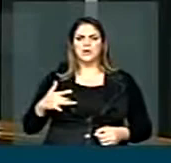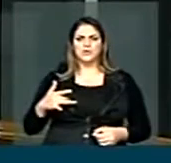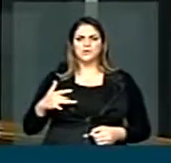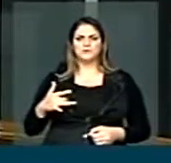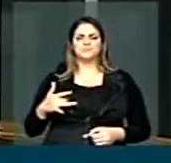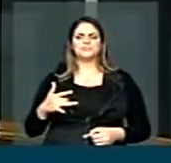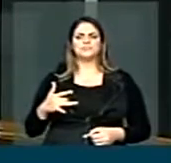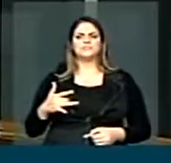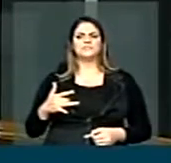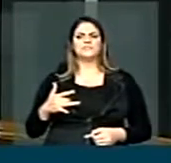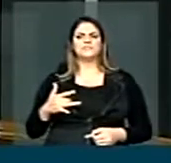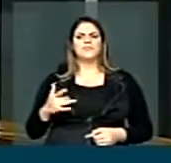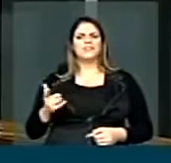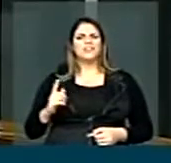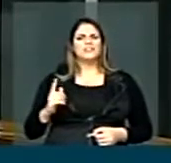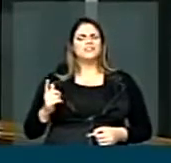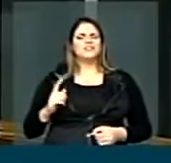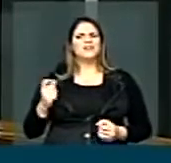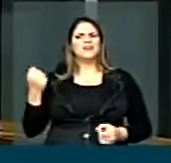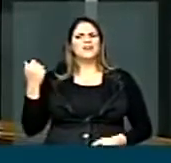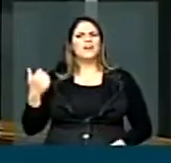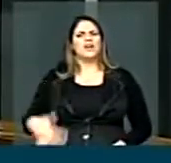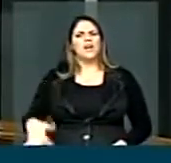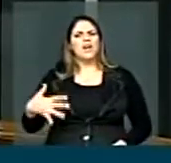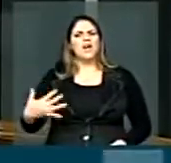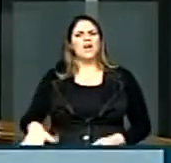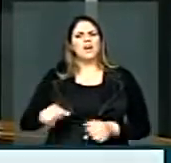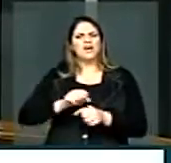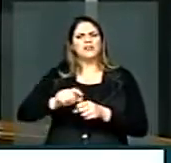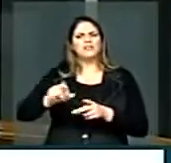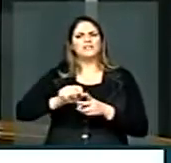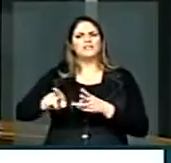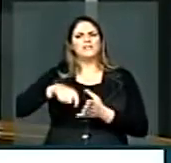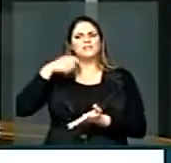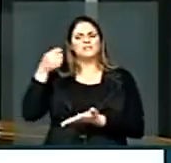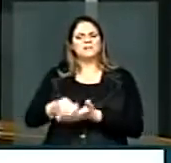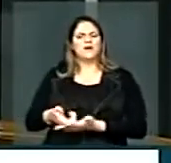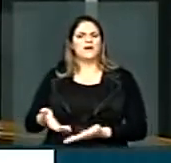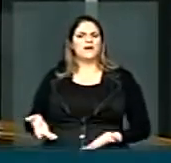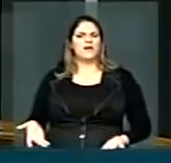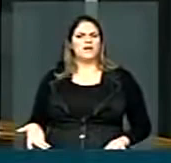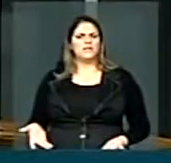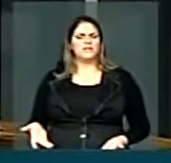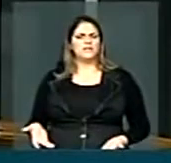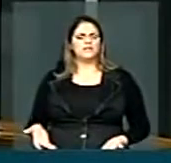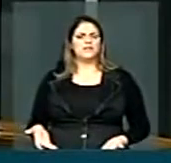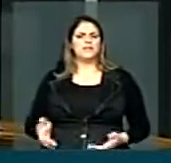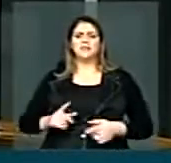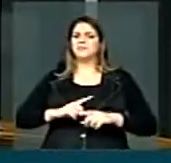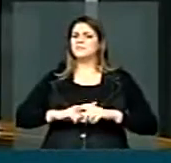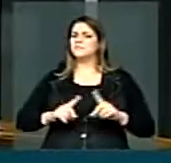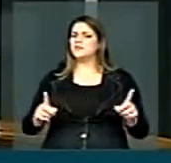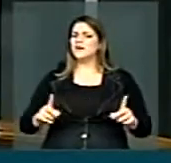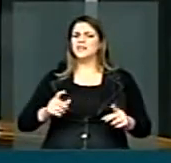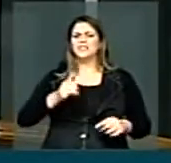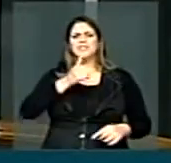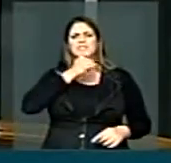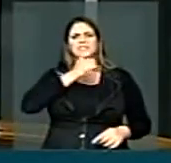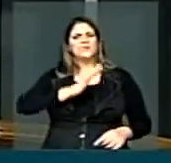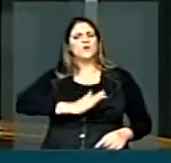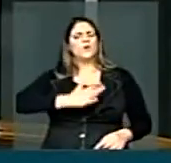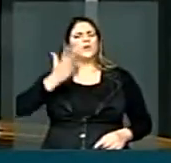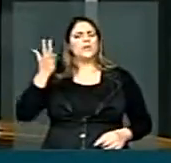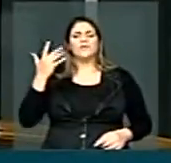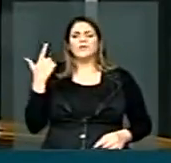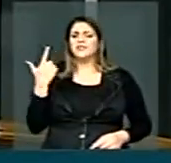levam os olhos da cara ou das caras dos brasileiros, mas infelizmente